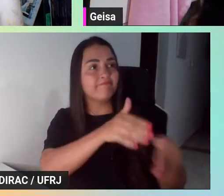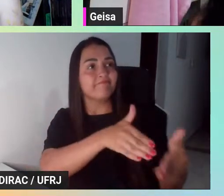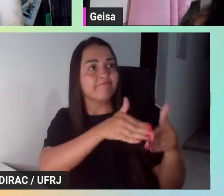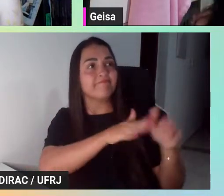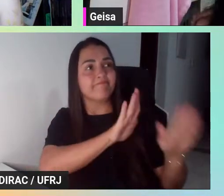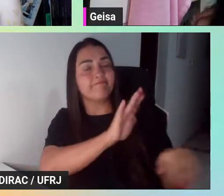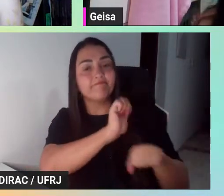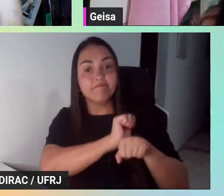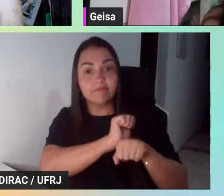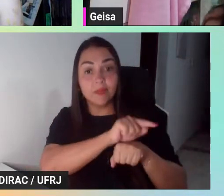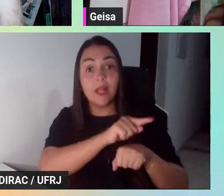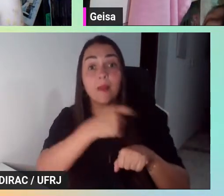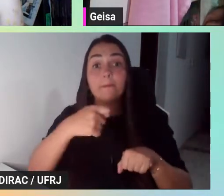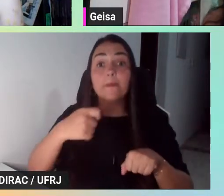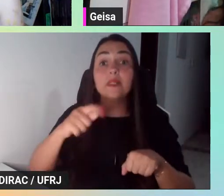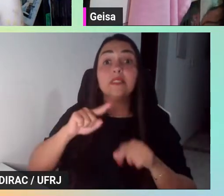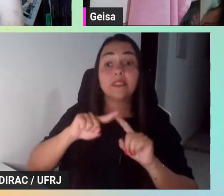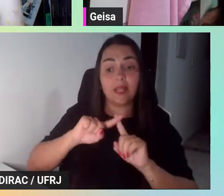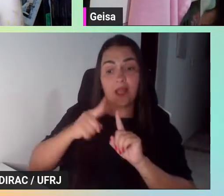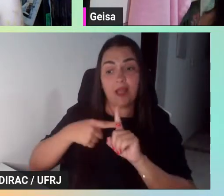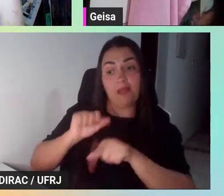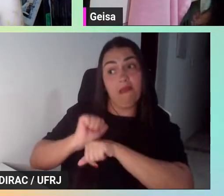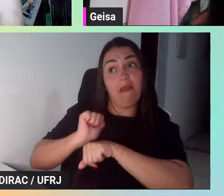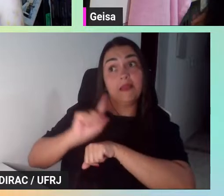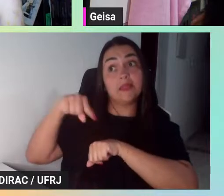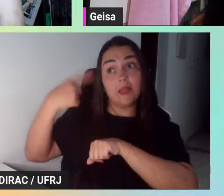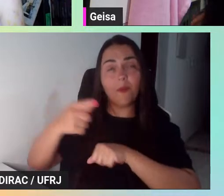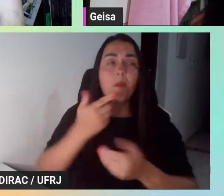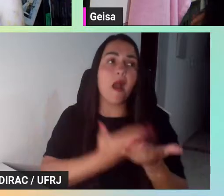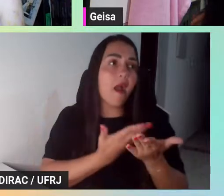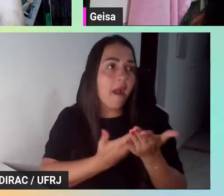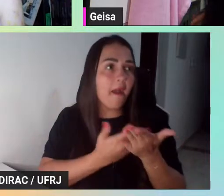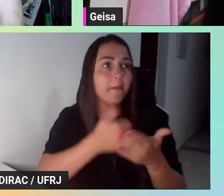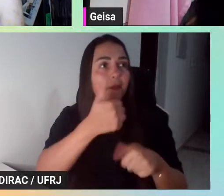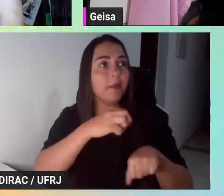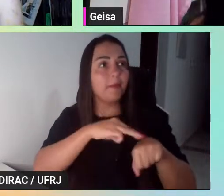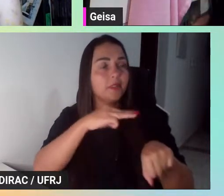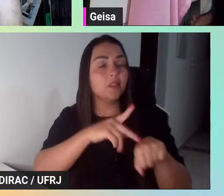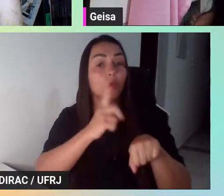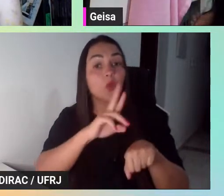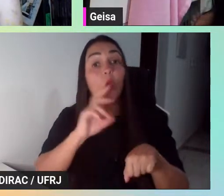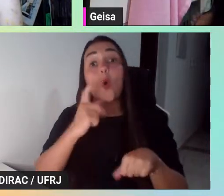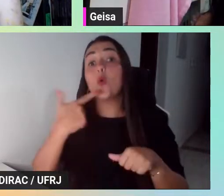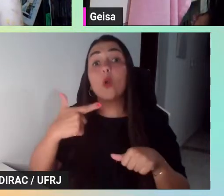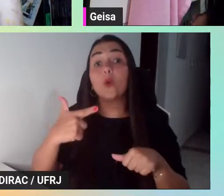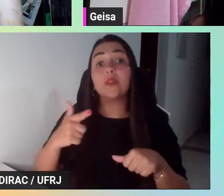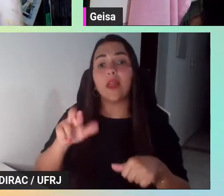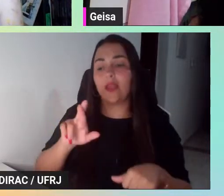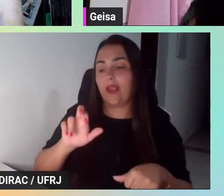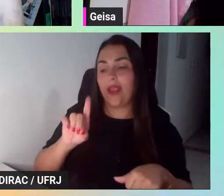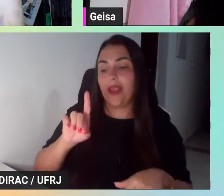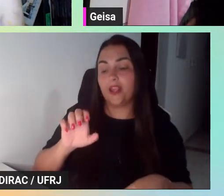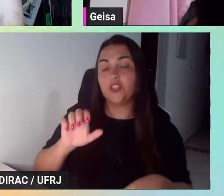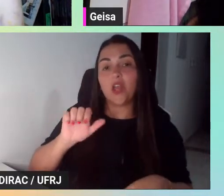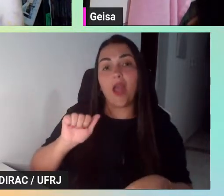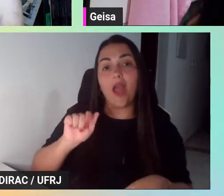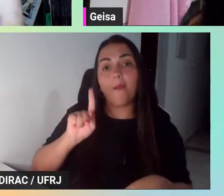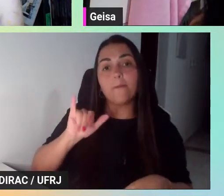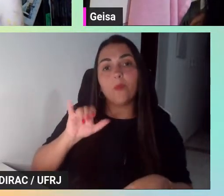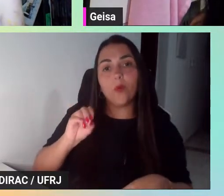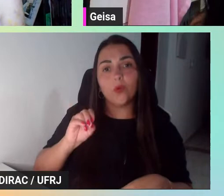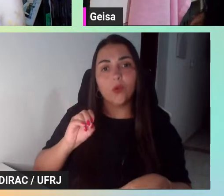para poder fazer um mestrado, doutorado, ou às vezes por falta de uma rede de apoio, como a Bruna falou, eu também tenho um marido que,